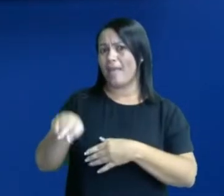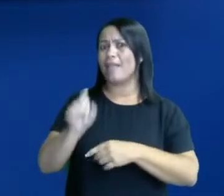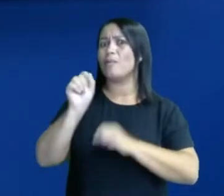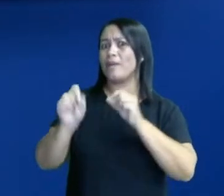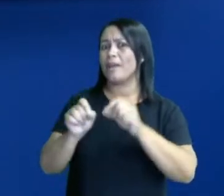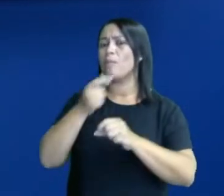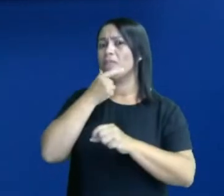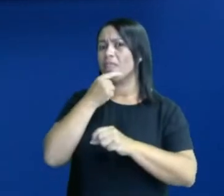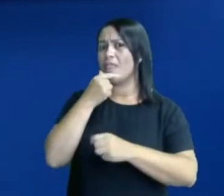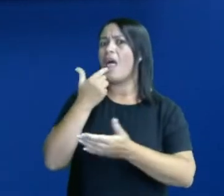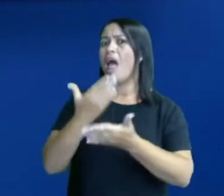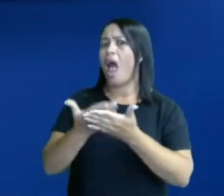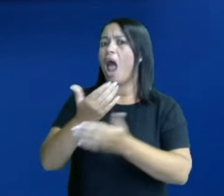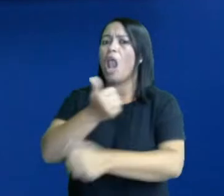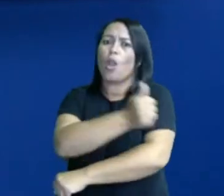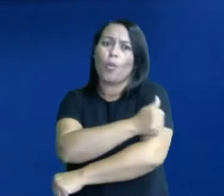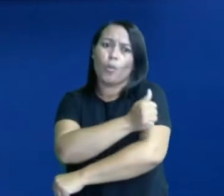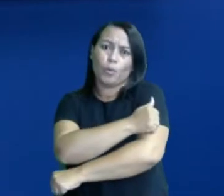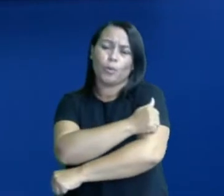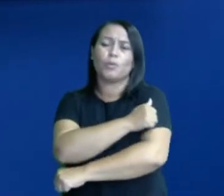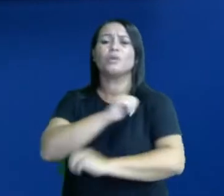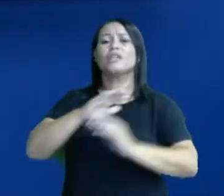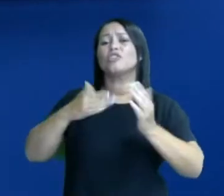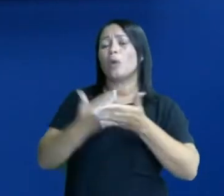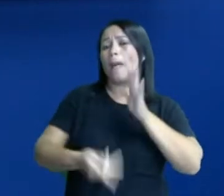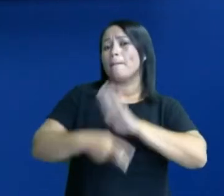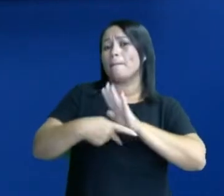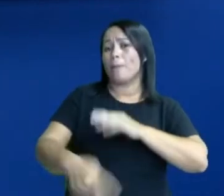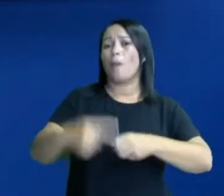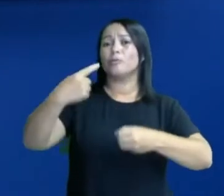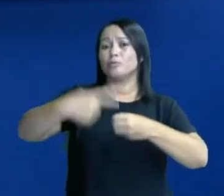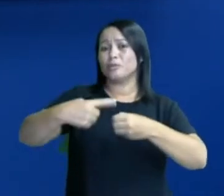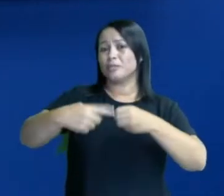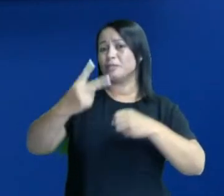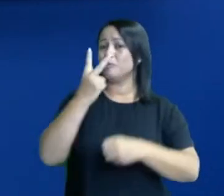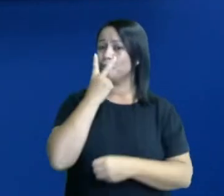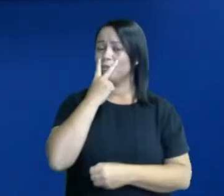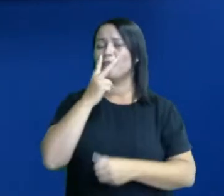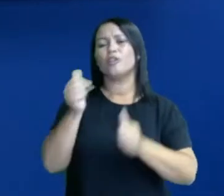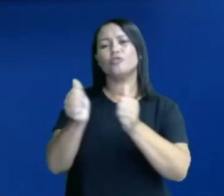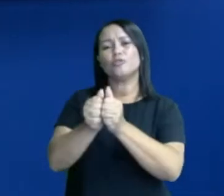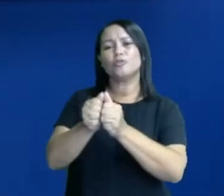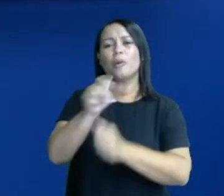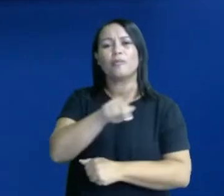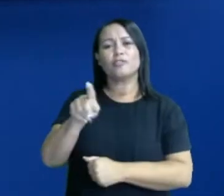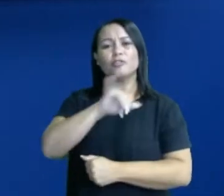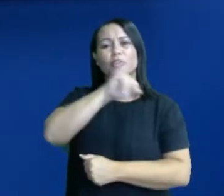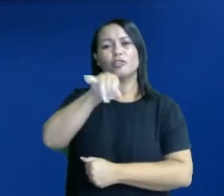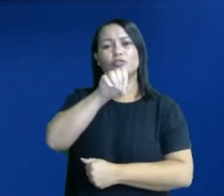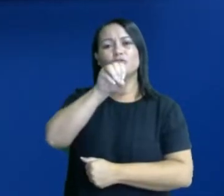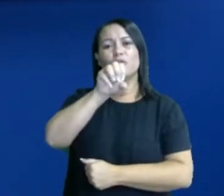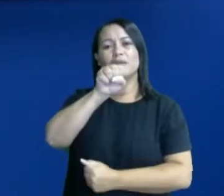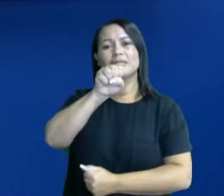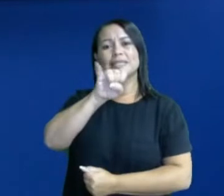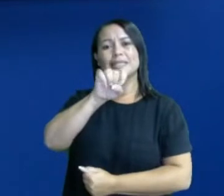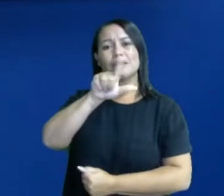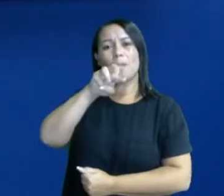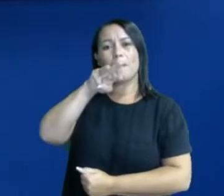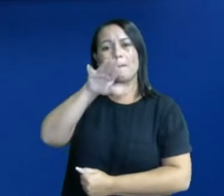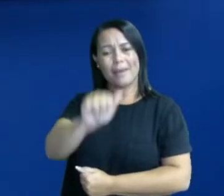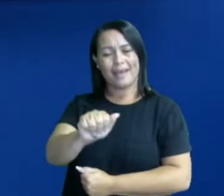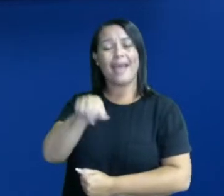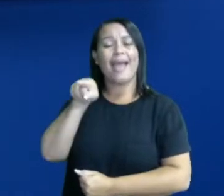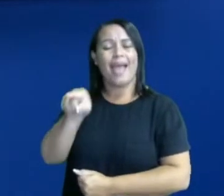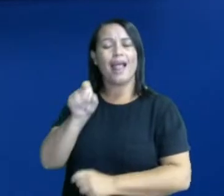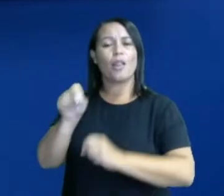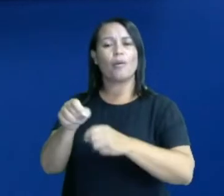município, da nossa rede municipal, e produziu junto com a professora Josilma Cristina essa fábula. Então a professora